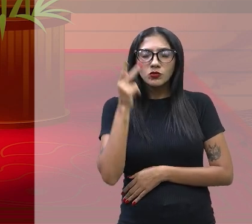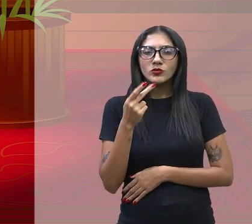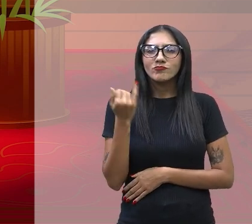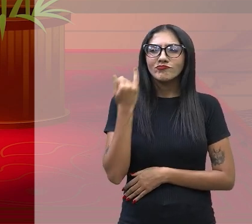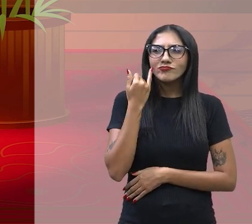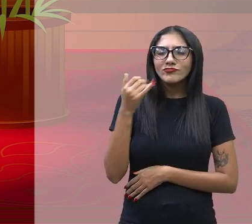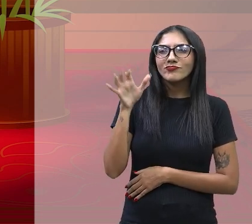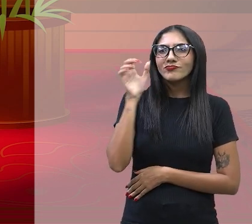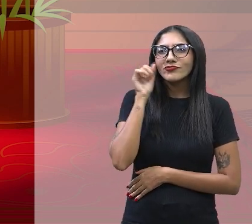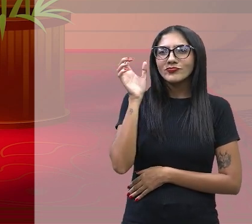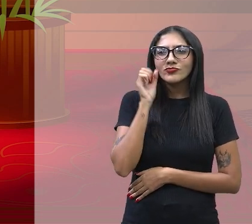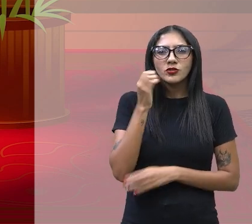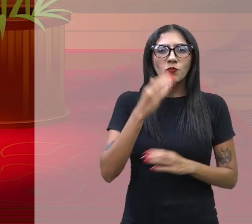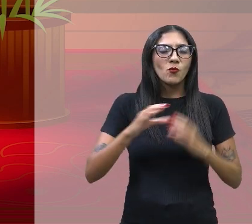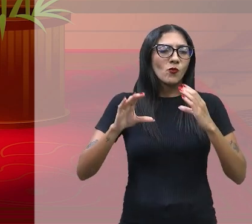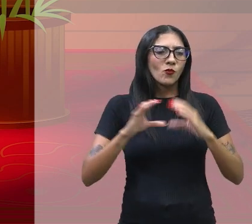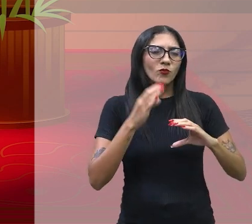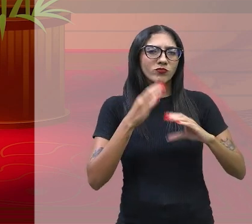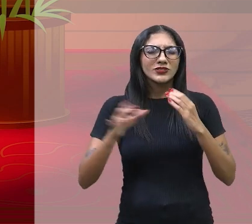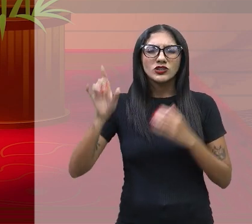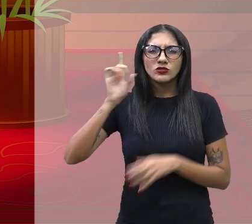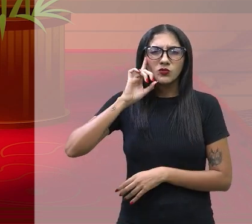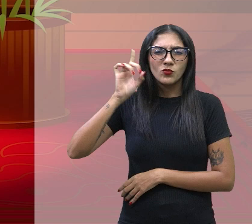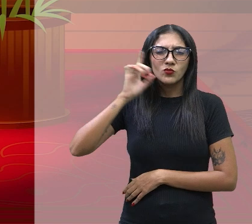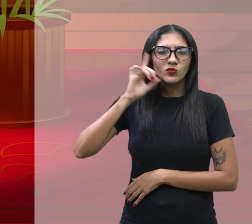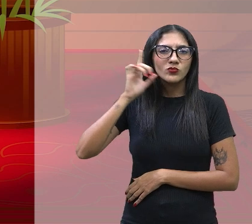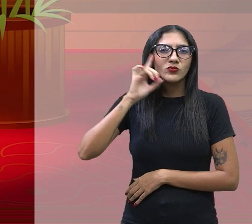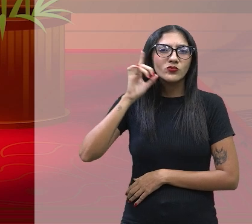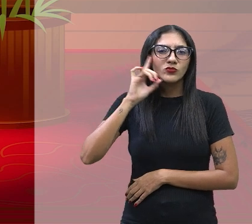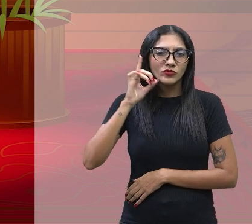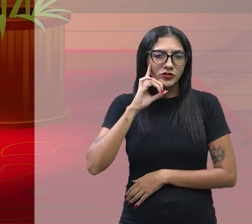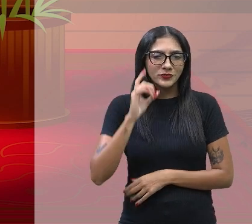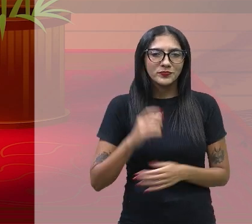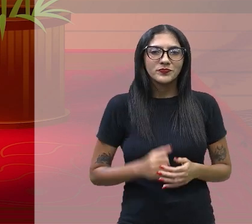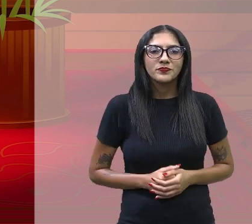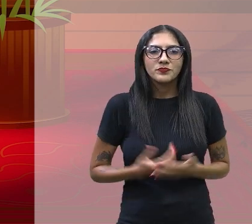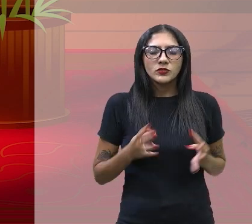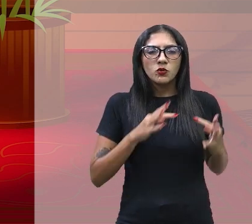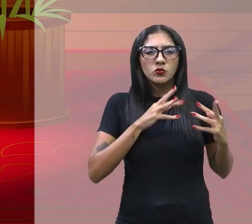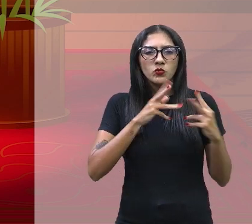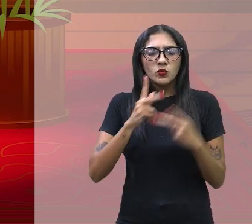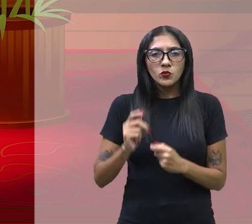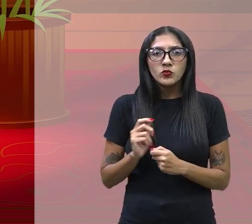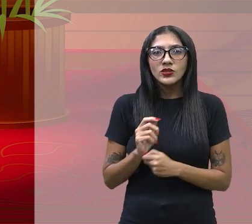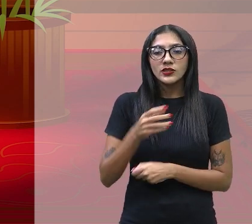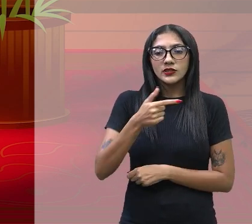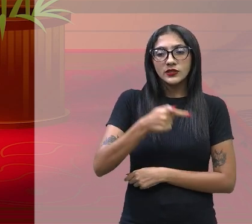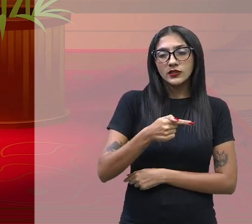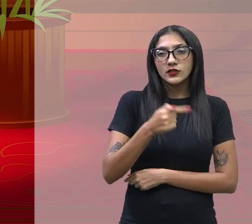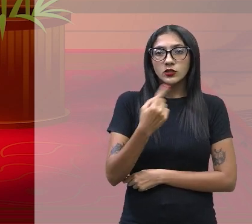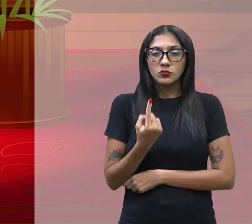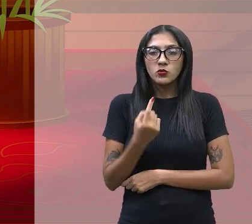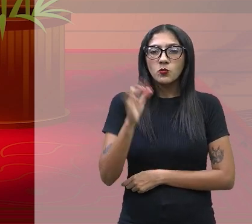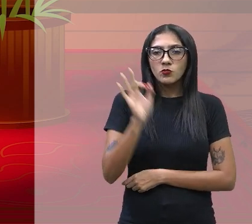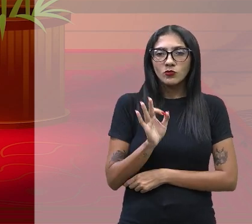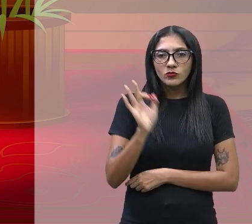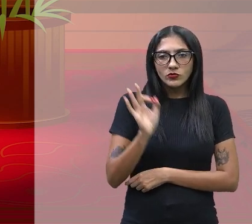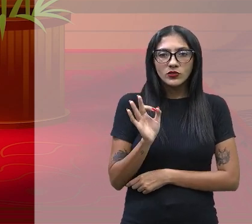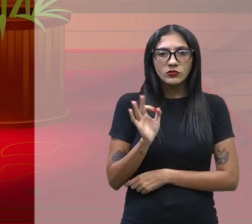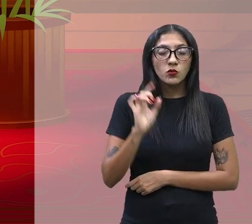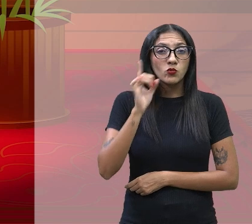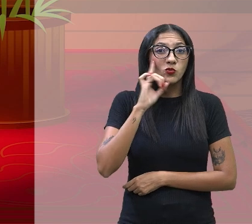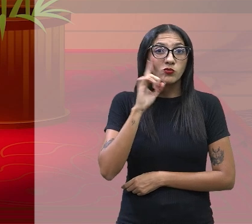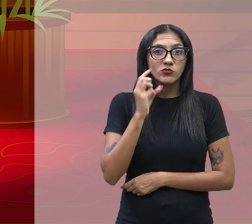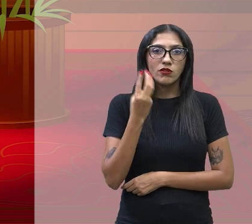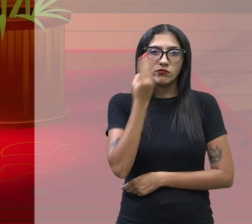canções preferidas todos os dias. Entre todos eles, 71% fazem isso por 3 horas